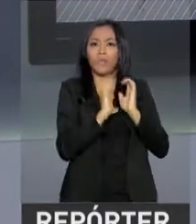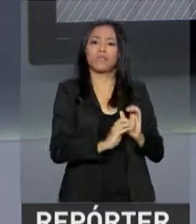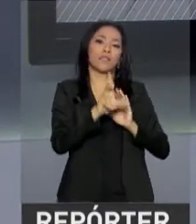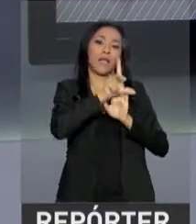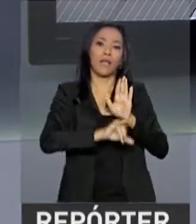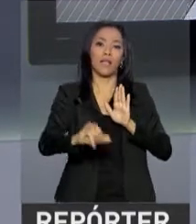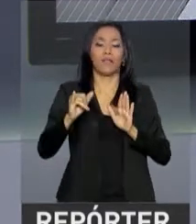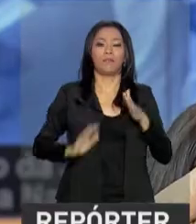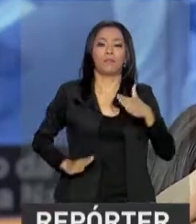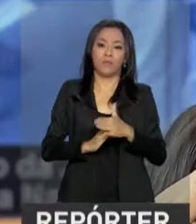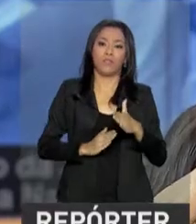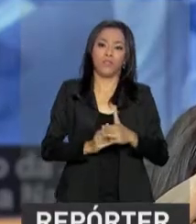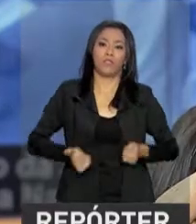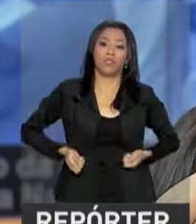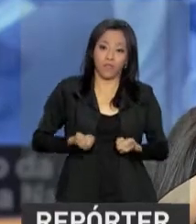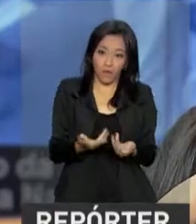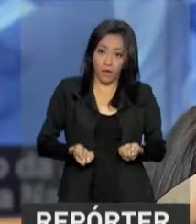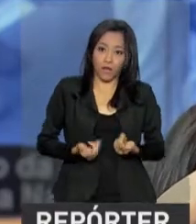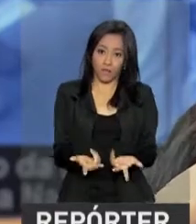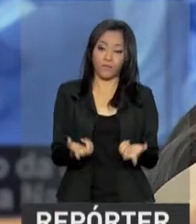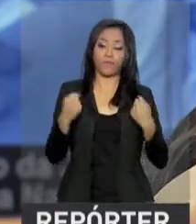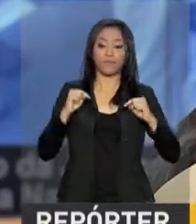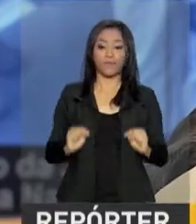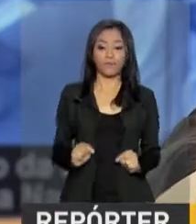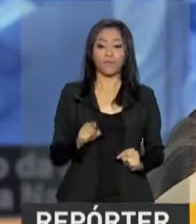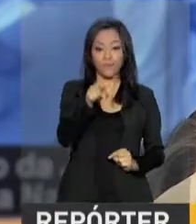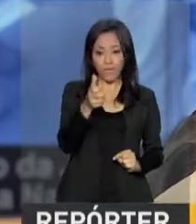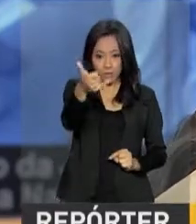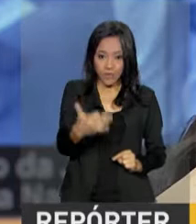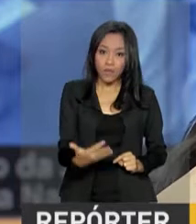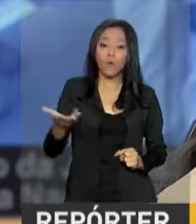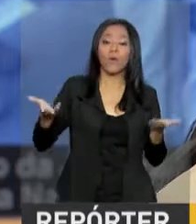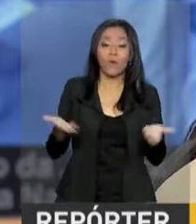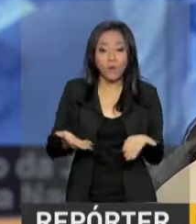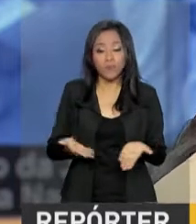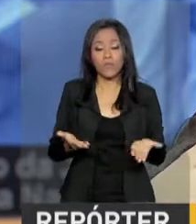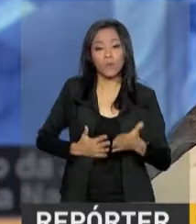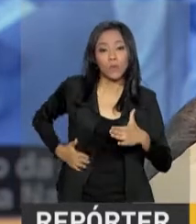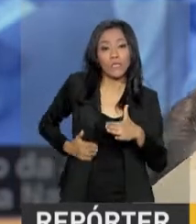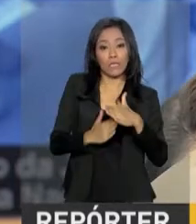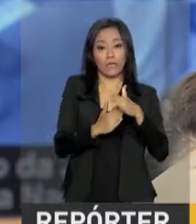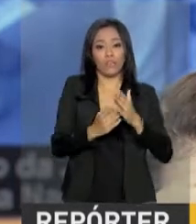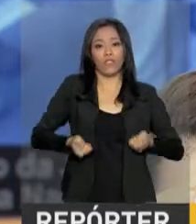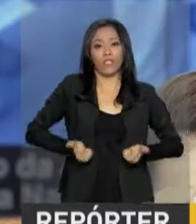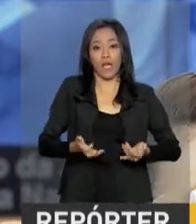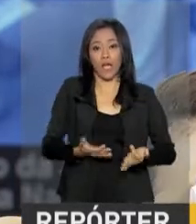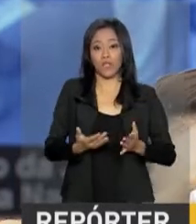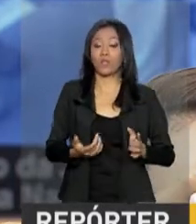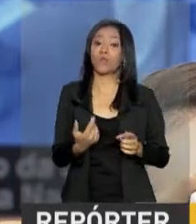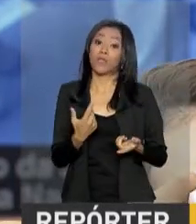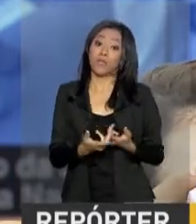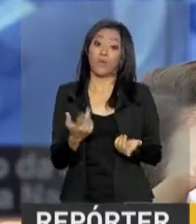gastos recursos hoje com o teto de gastos implica que mesmo que a receita suba você não pode simplesmente